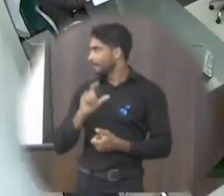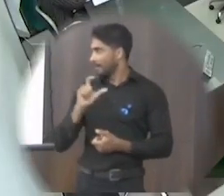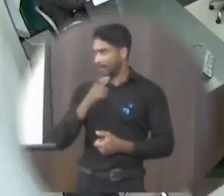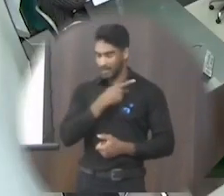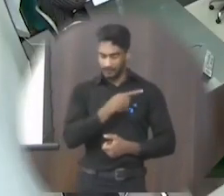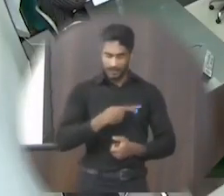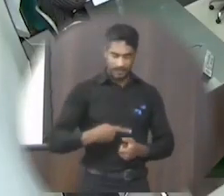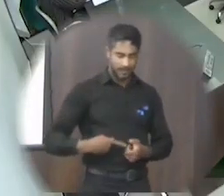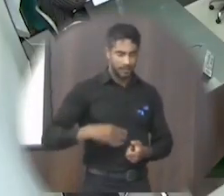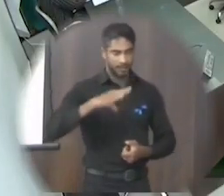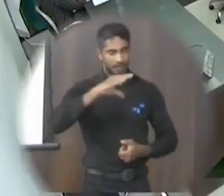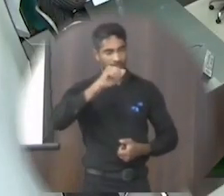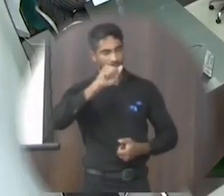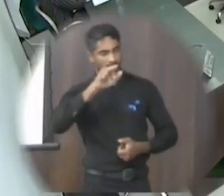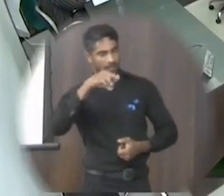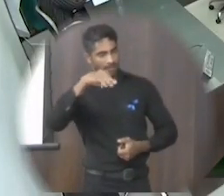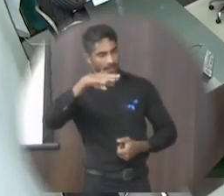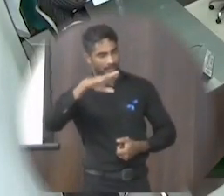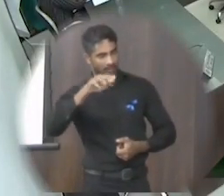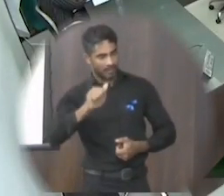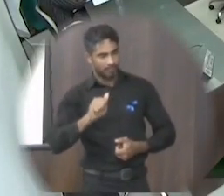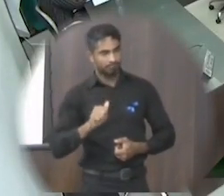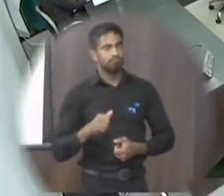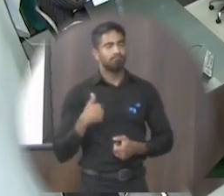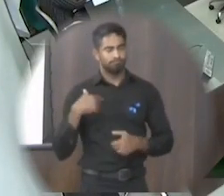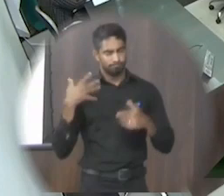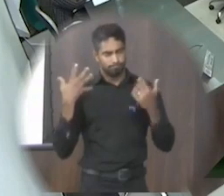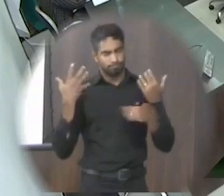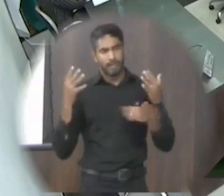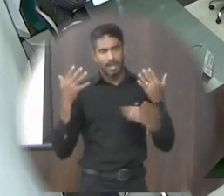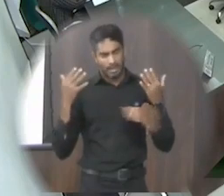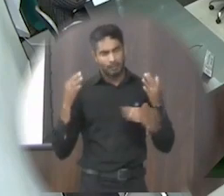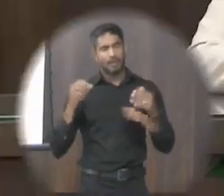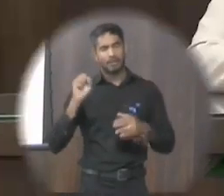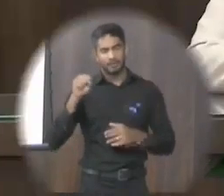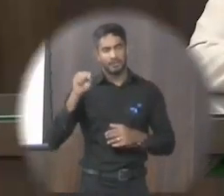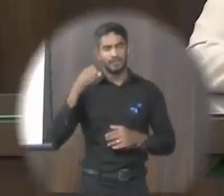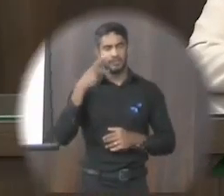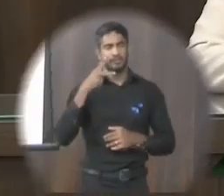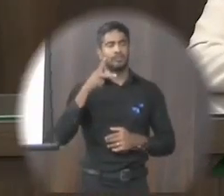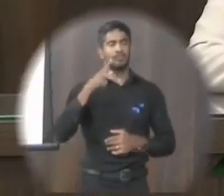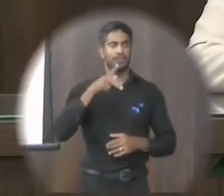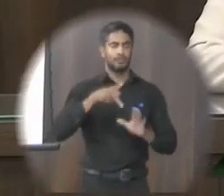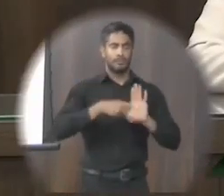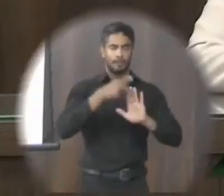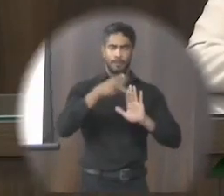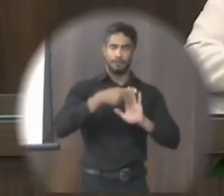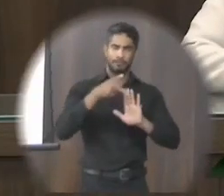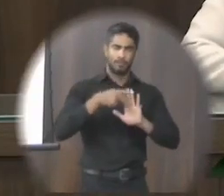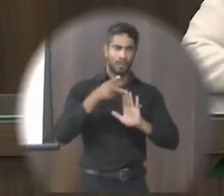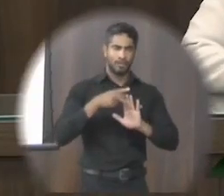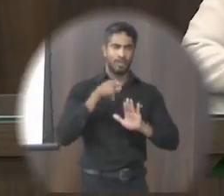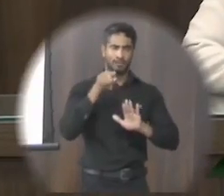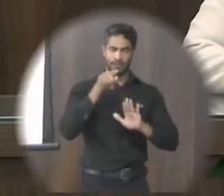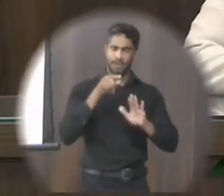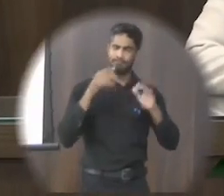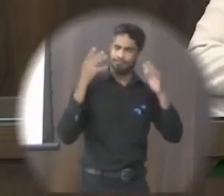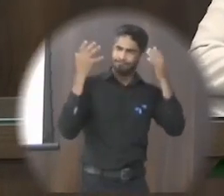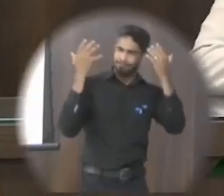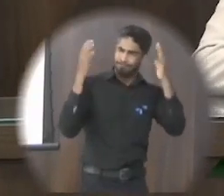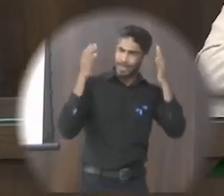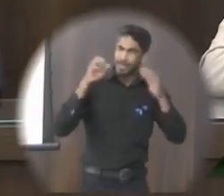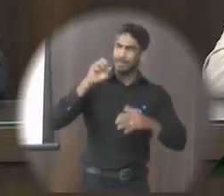presidente. Vereadora Carmelina. É louvável, Léo, o seu projeto, né? Você está de parabéns